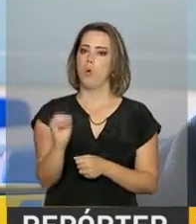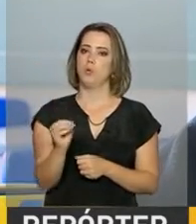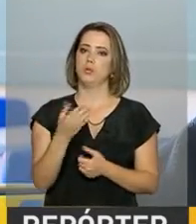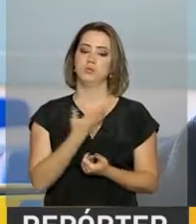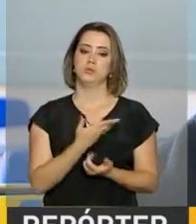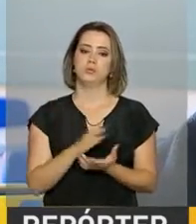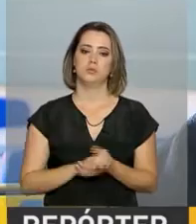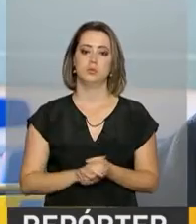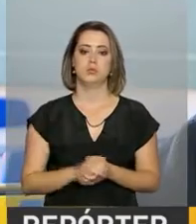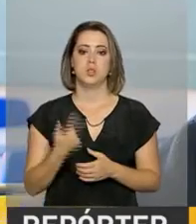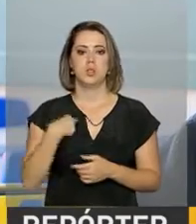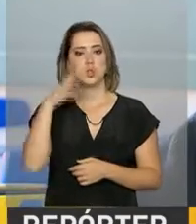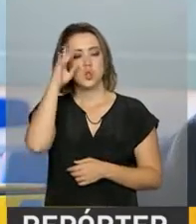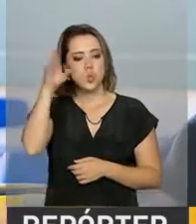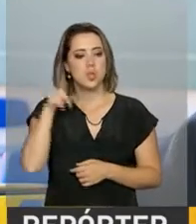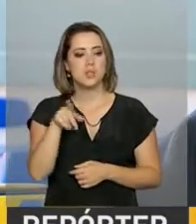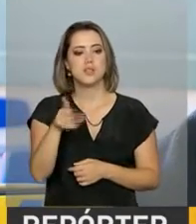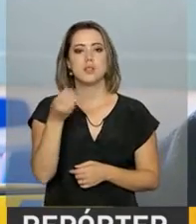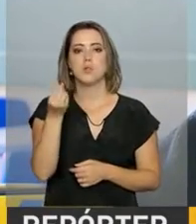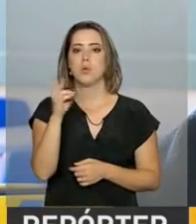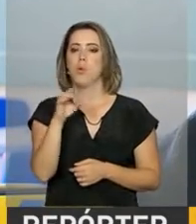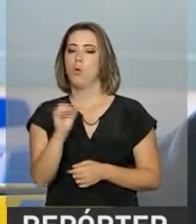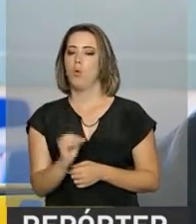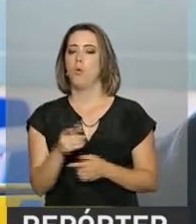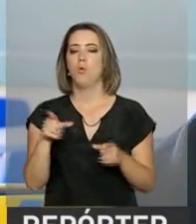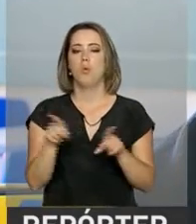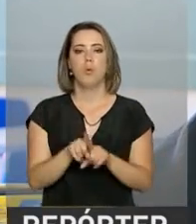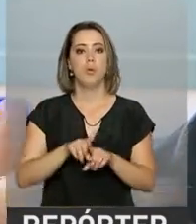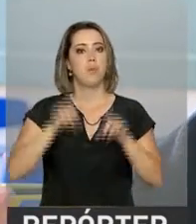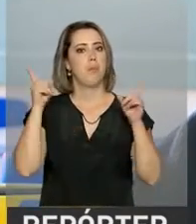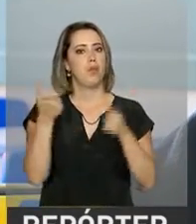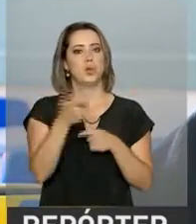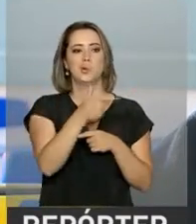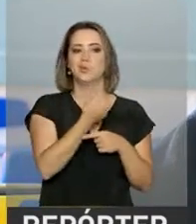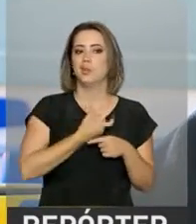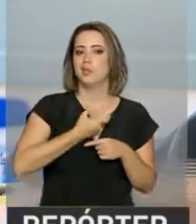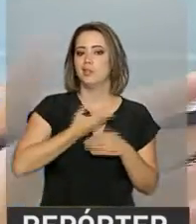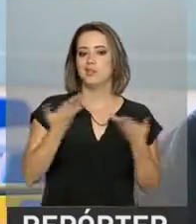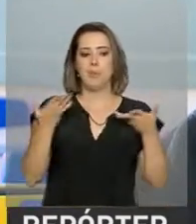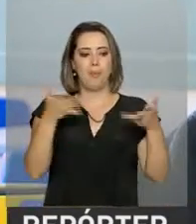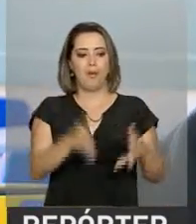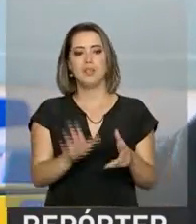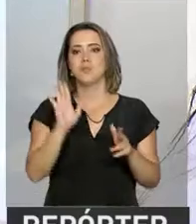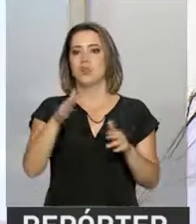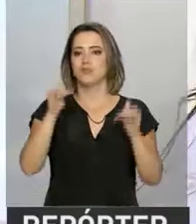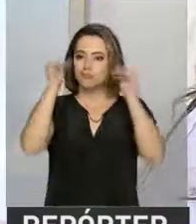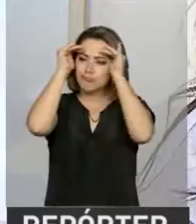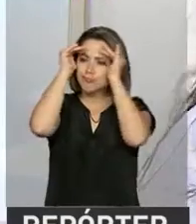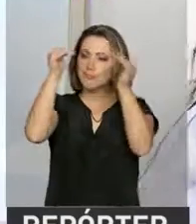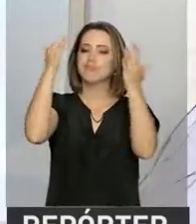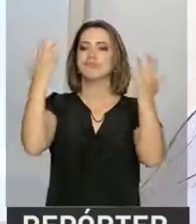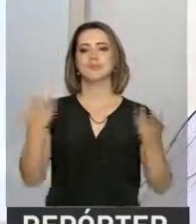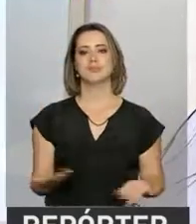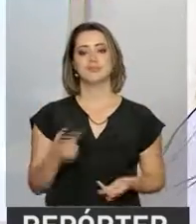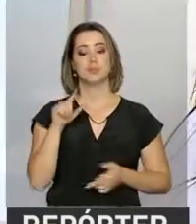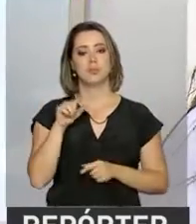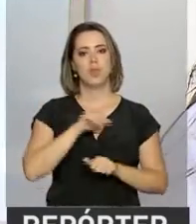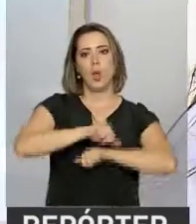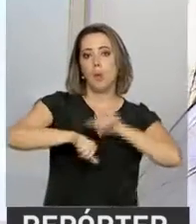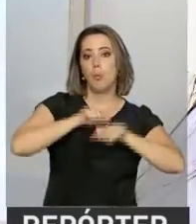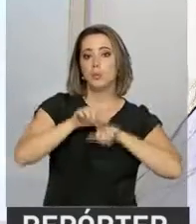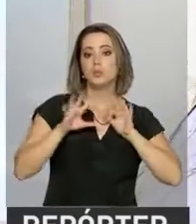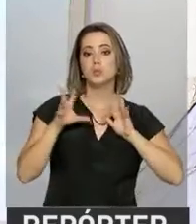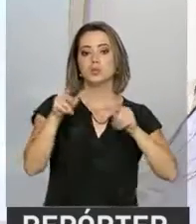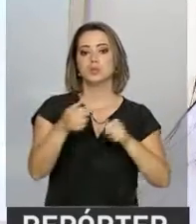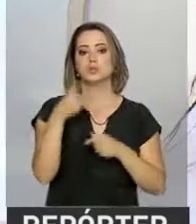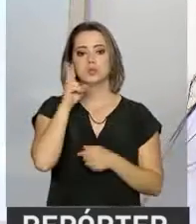coisa assim tá bom. Bronze, prata, menção honrosa também já tá ótimo. Só participar da Olimpíada já é uma grande honra. Muda toda